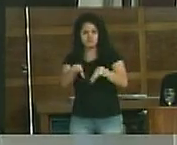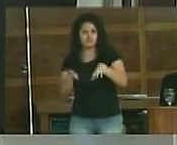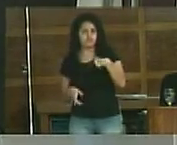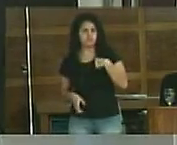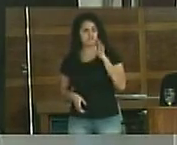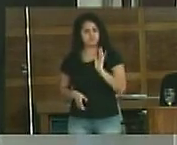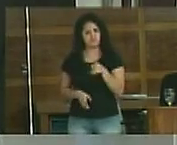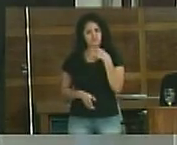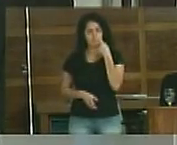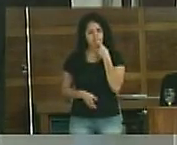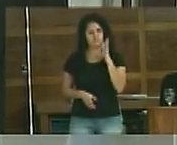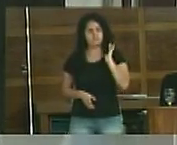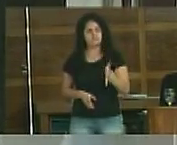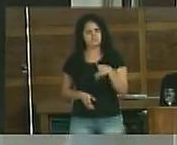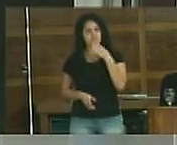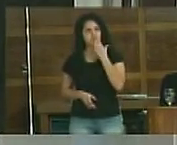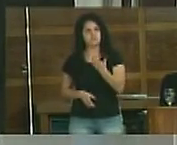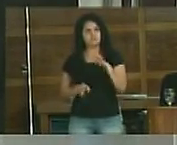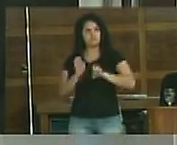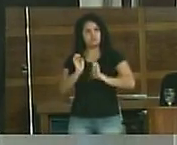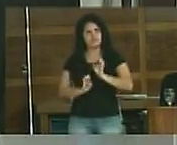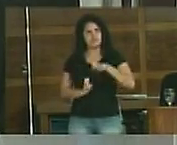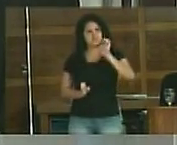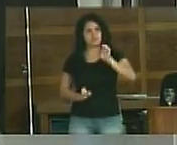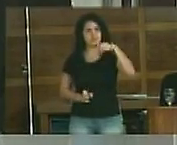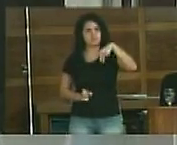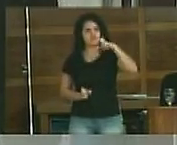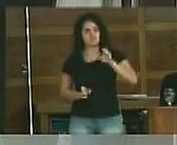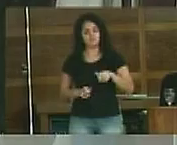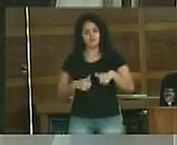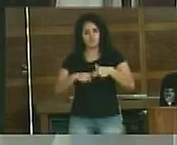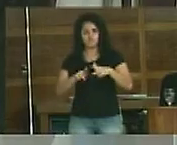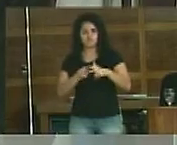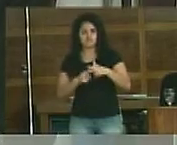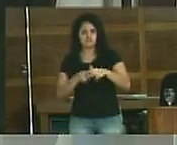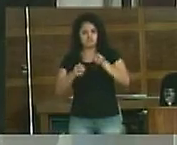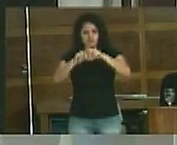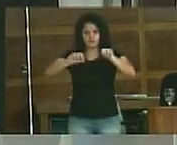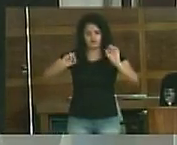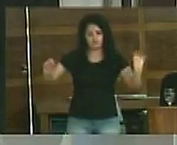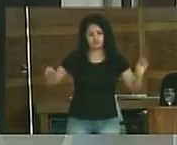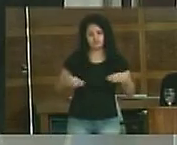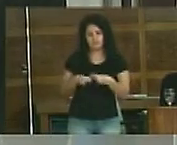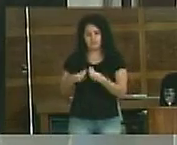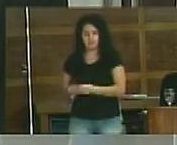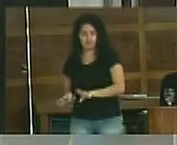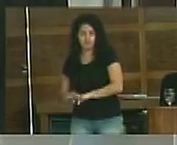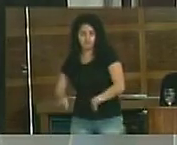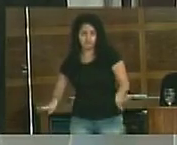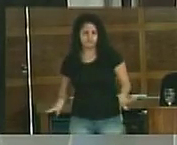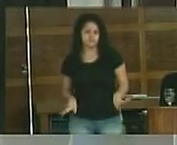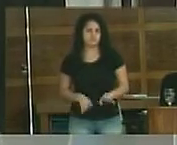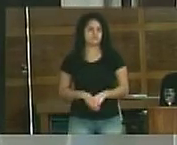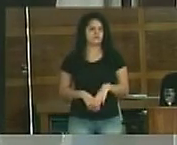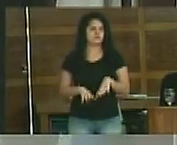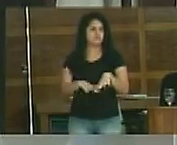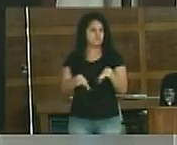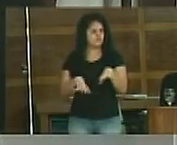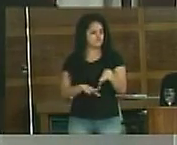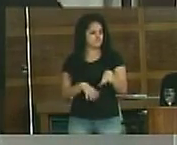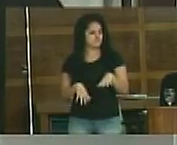falado, tenho pedido a Enel para poder suspender os cabos lá que estão jogados no chão lá na ilha Saco do